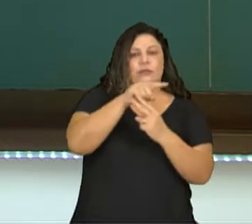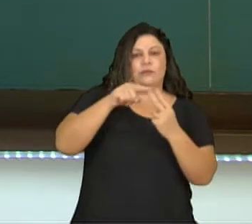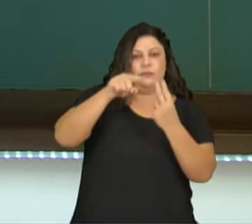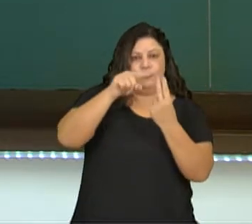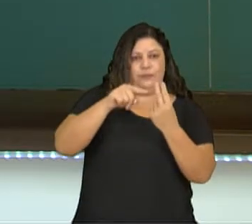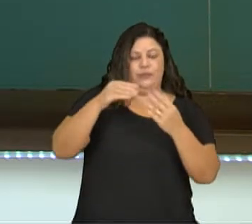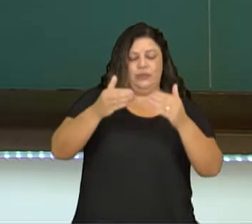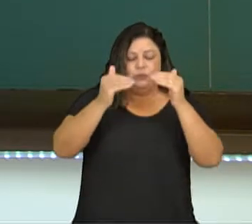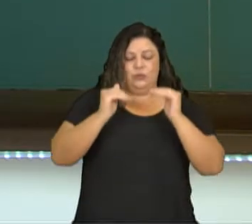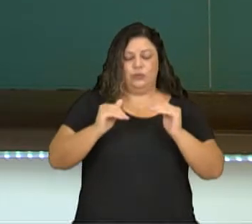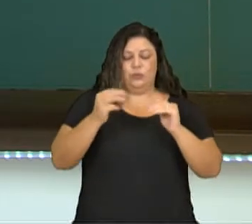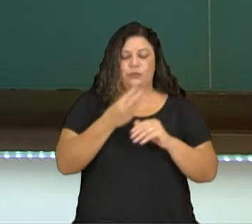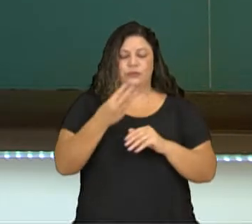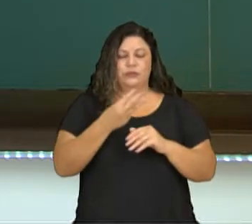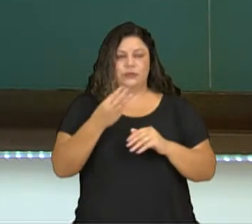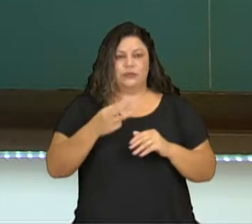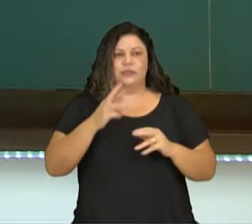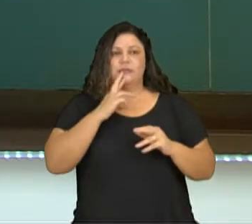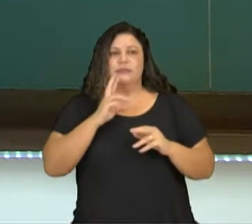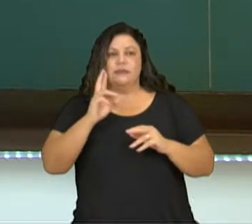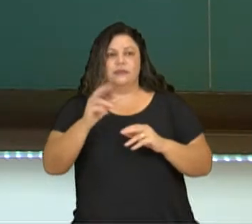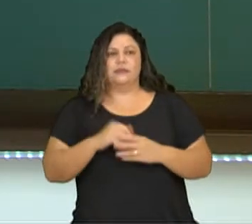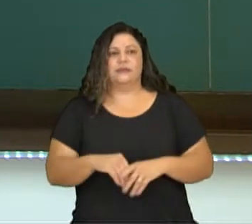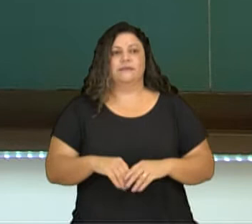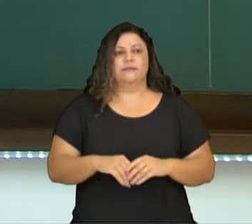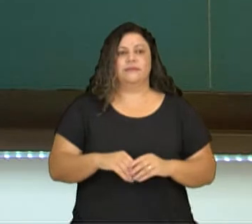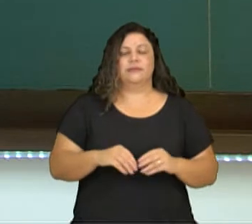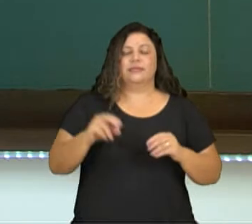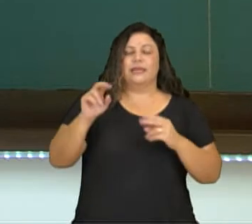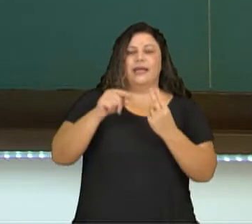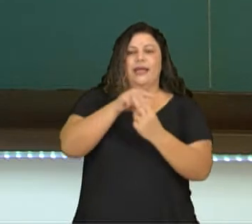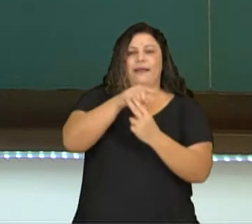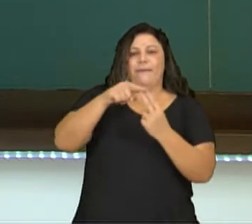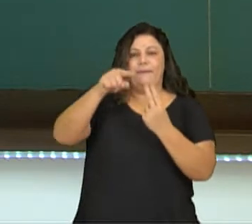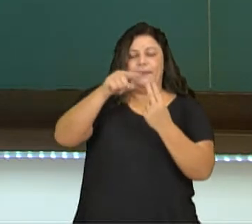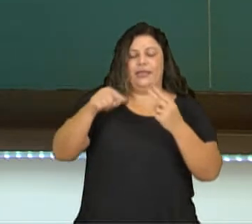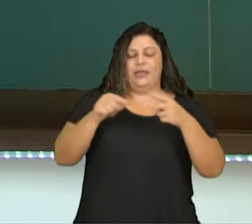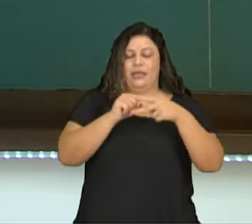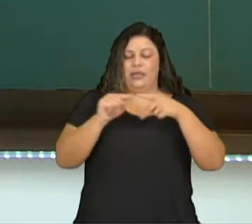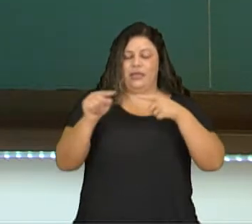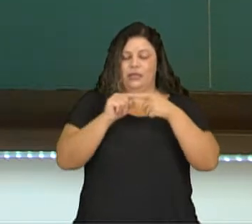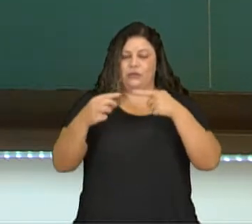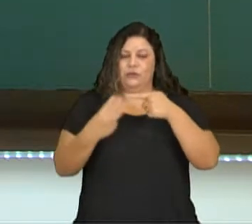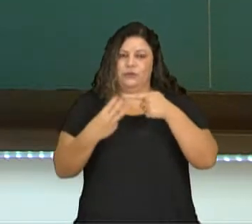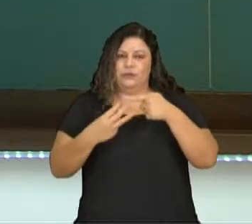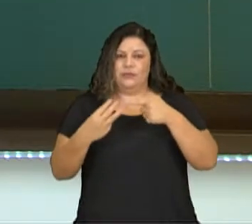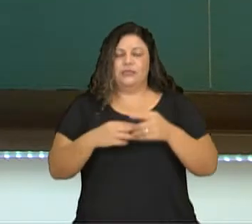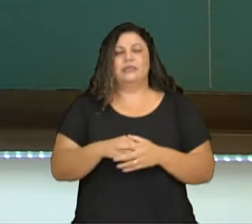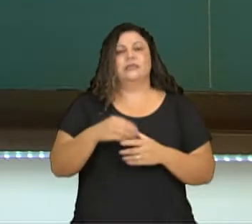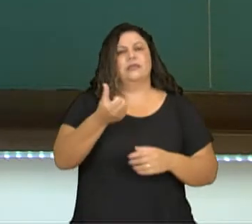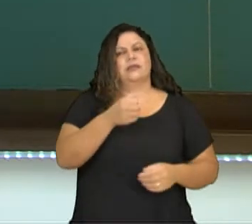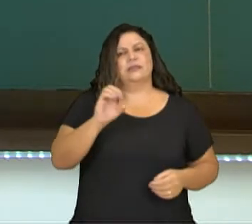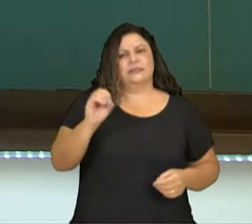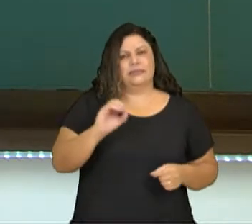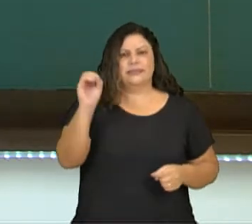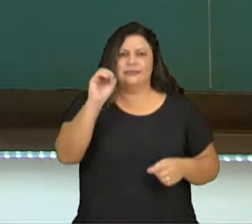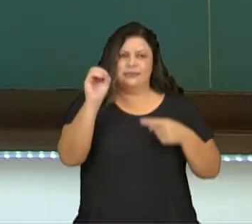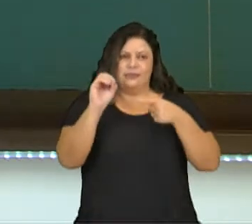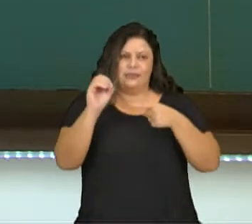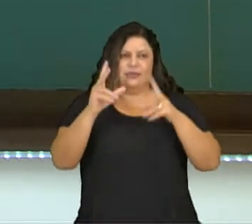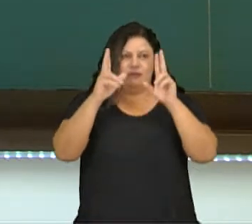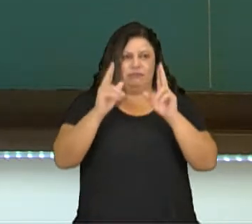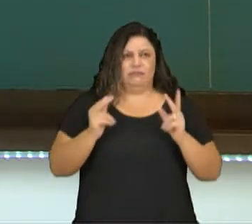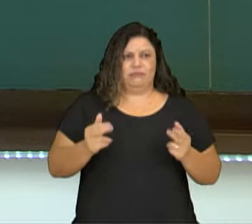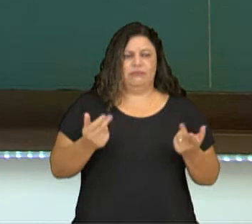sobre 3. Π sobre 3 já é um ângulo que está, ele é notável, é o ângulo de 60 graus. Mesma coisa lá para